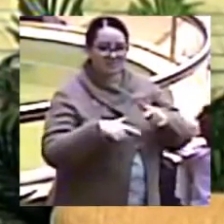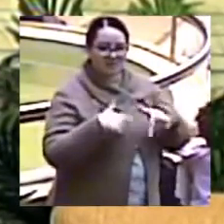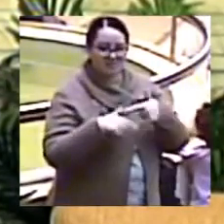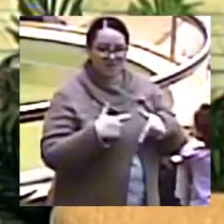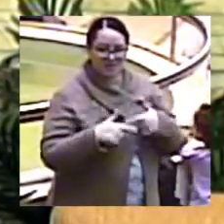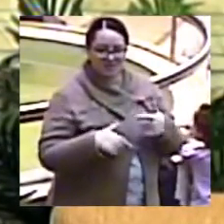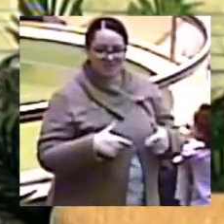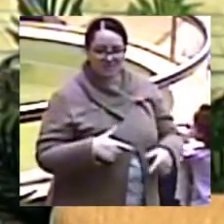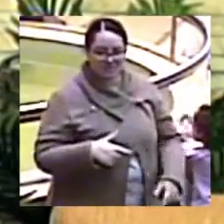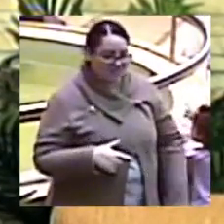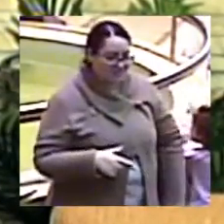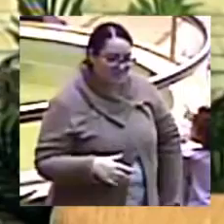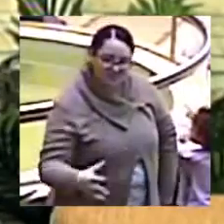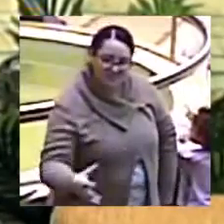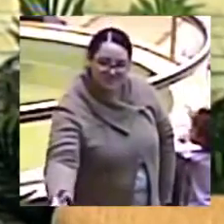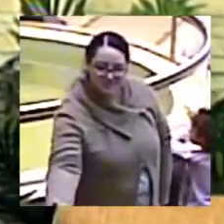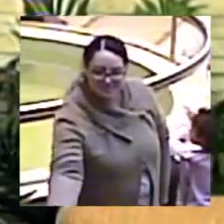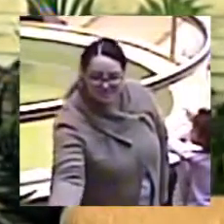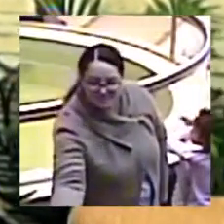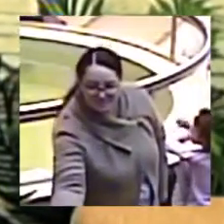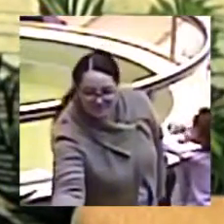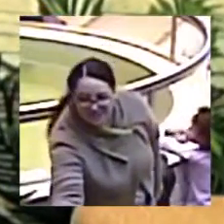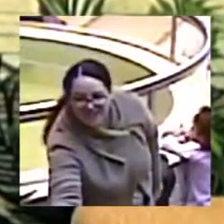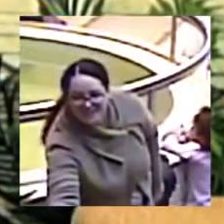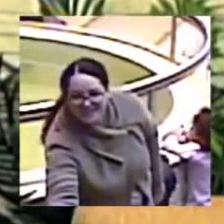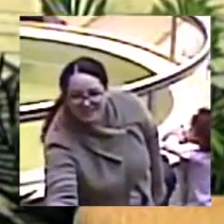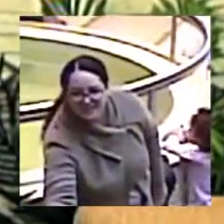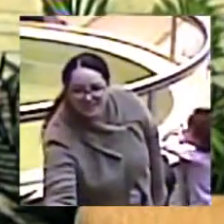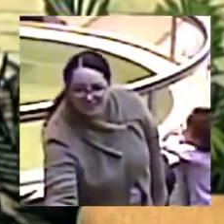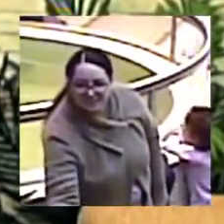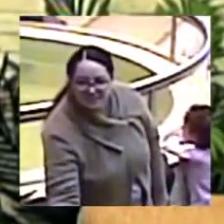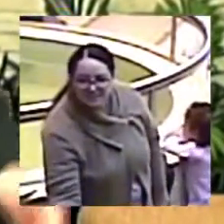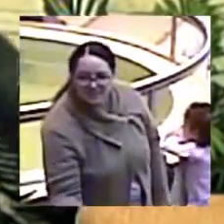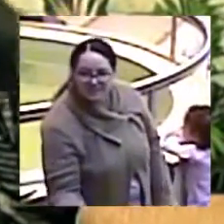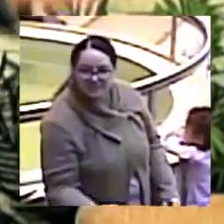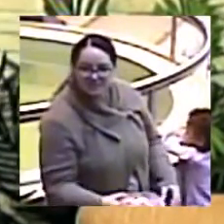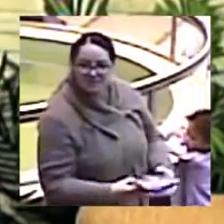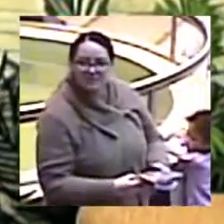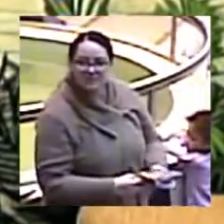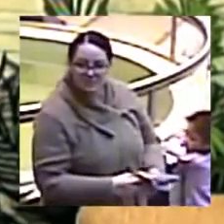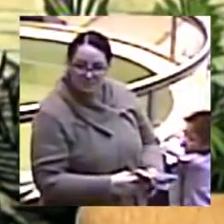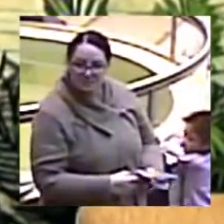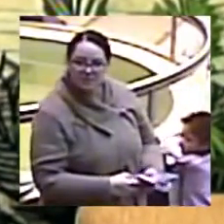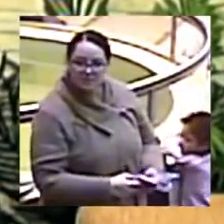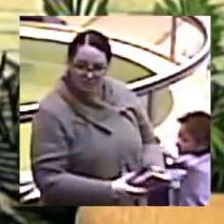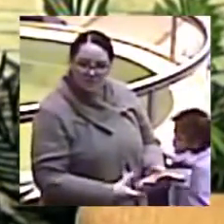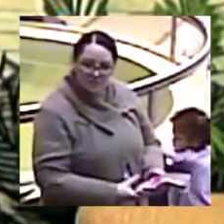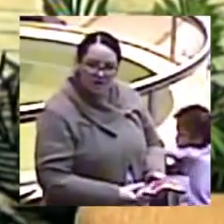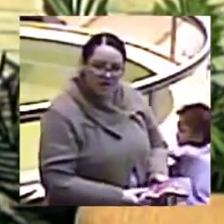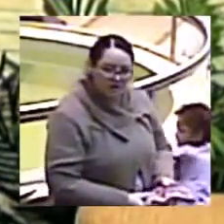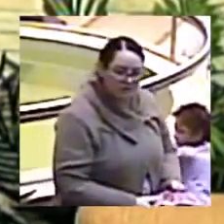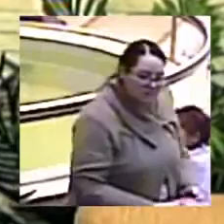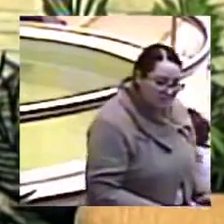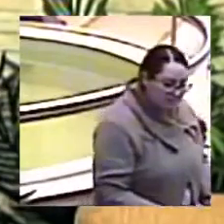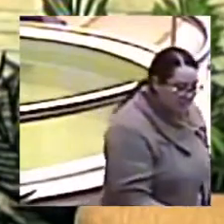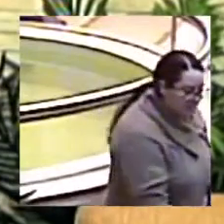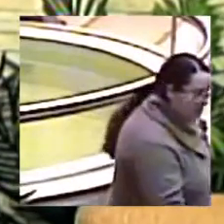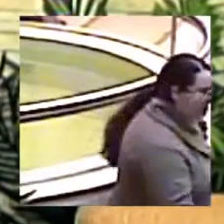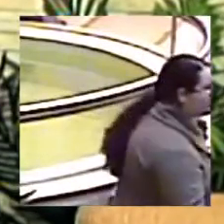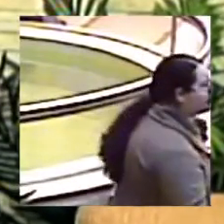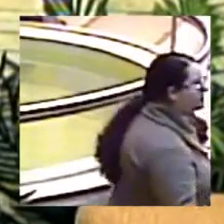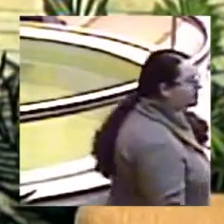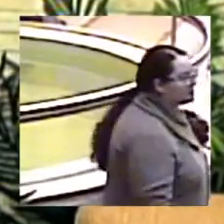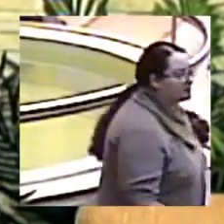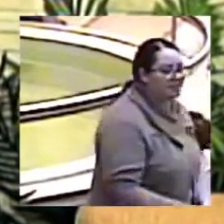pregação do Evangelho. Fique em pé, por gentileza, sei que muitos o conhecem. Uma saudação ao pastor Moisés,